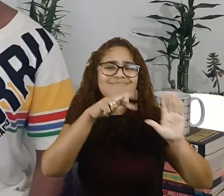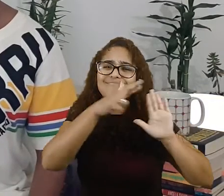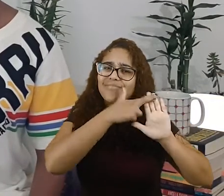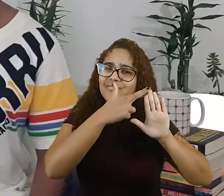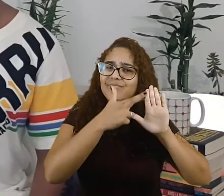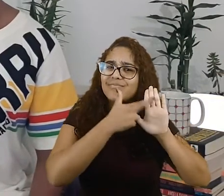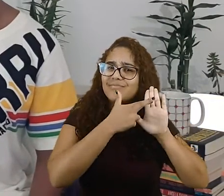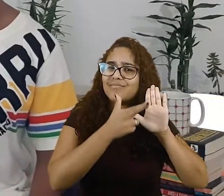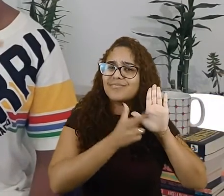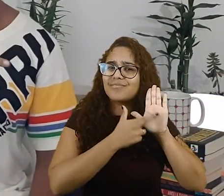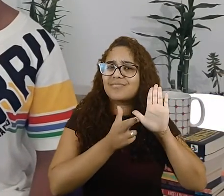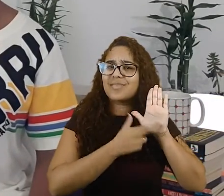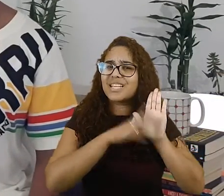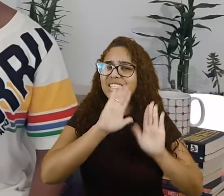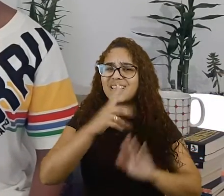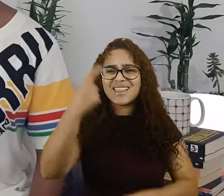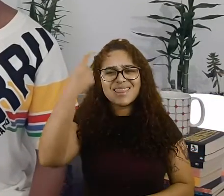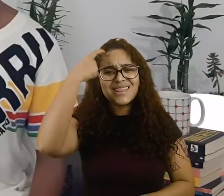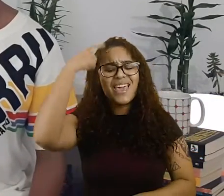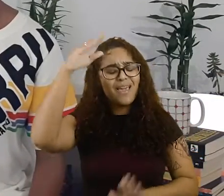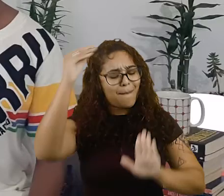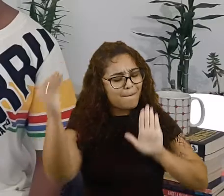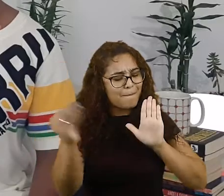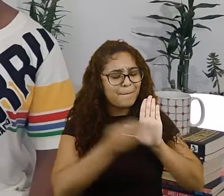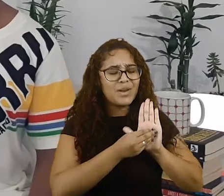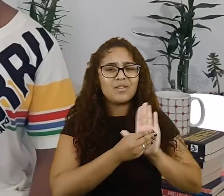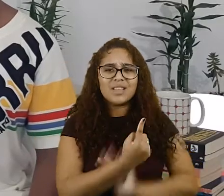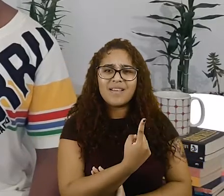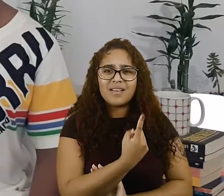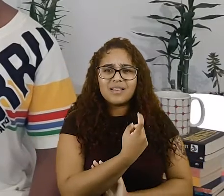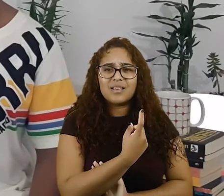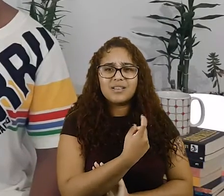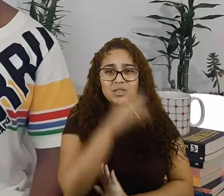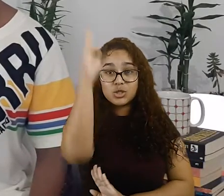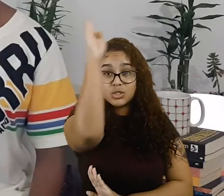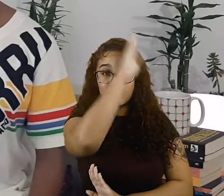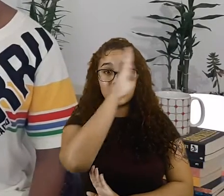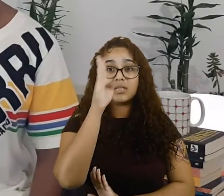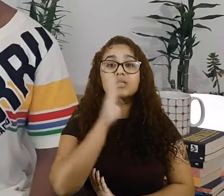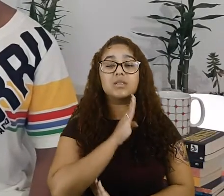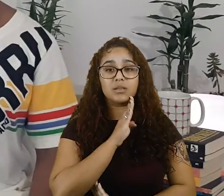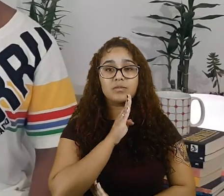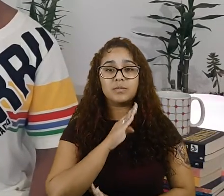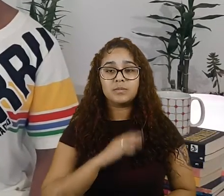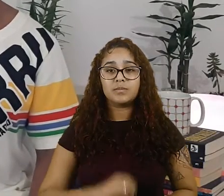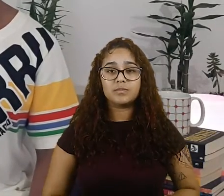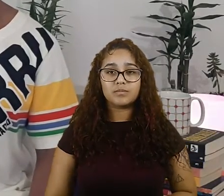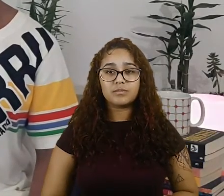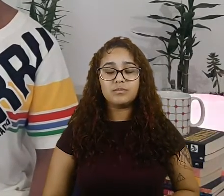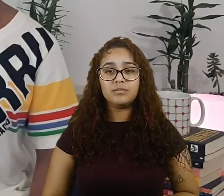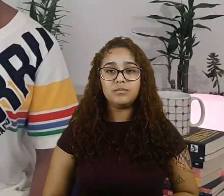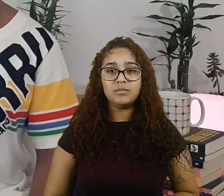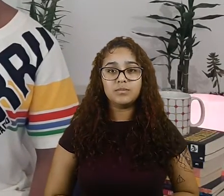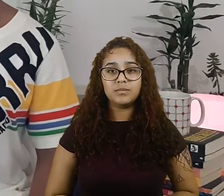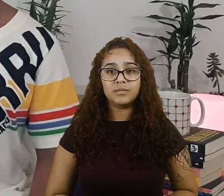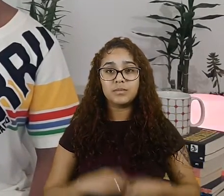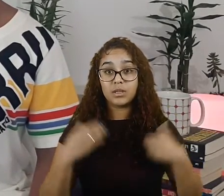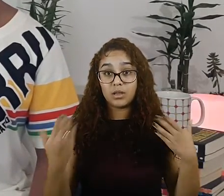repetitivo, dessa norma, dessa ideia de ser indivíduo e de ser brasileiro.